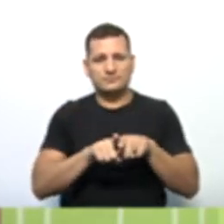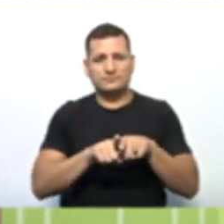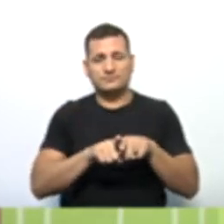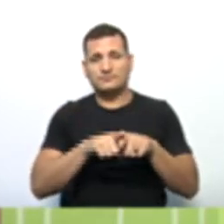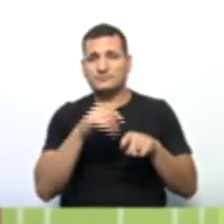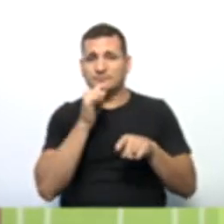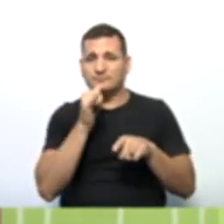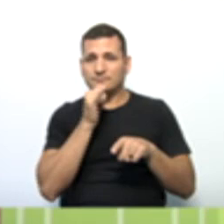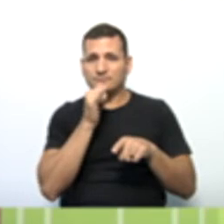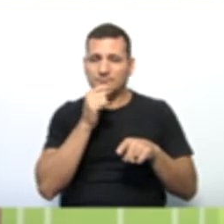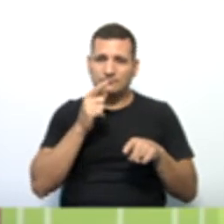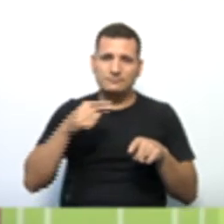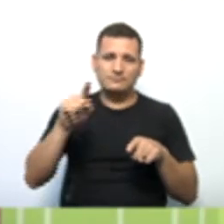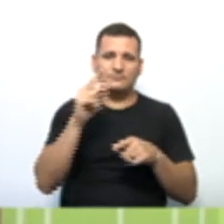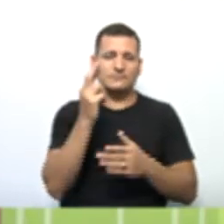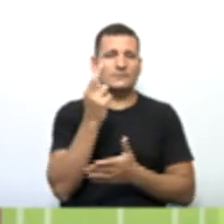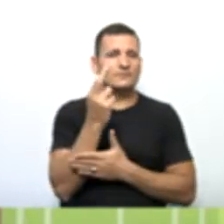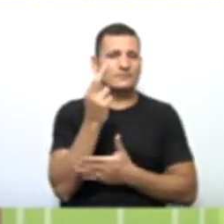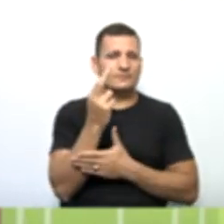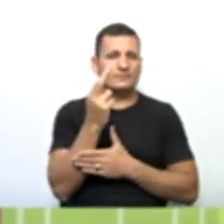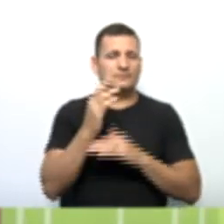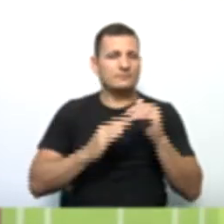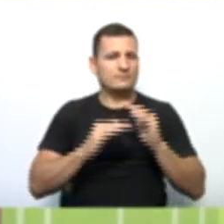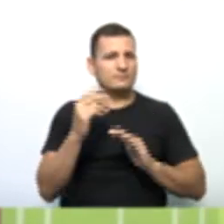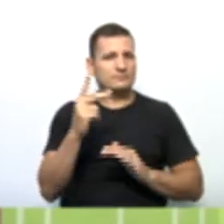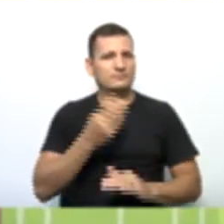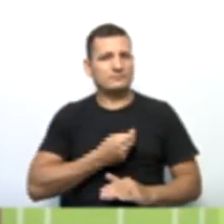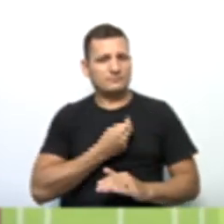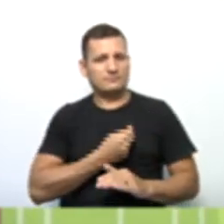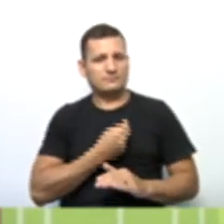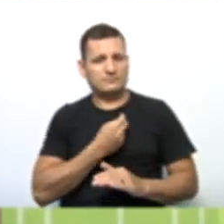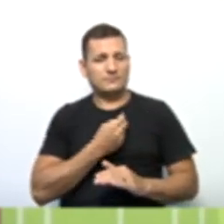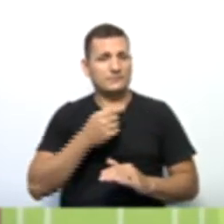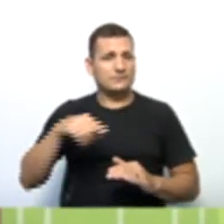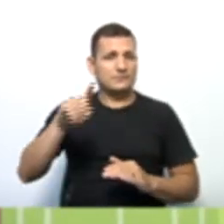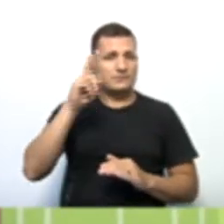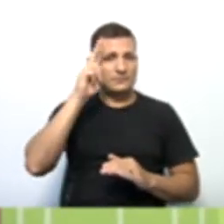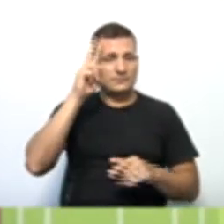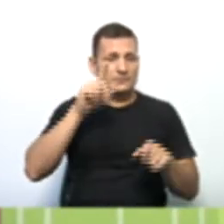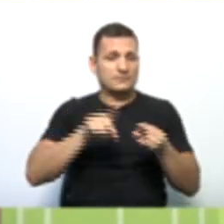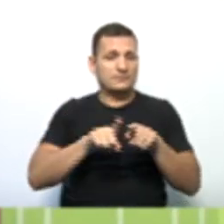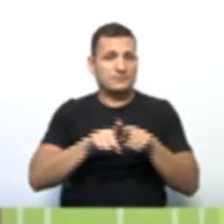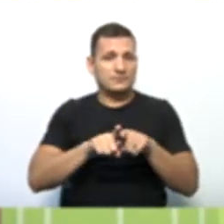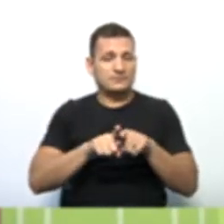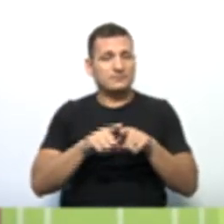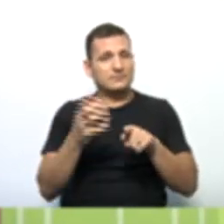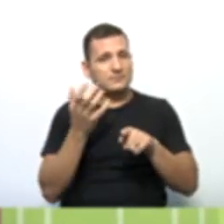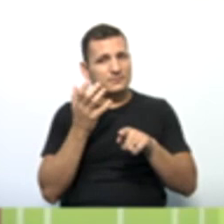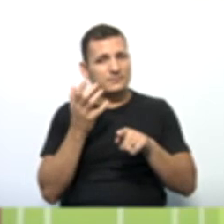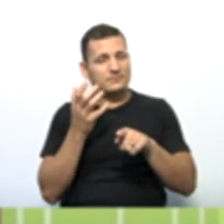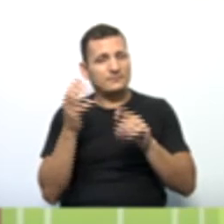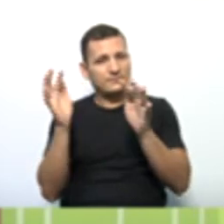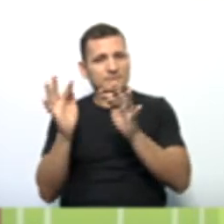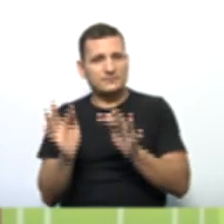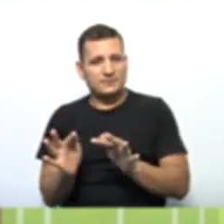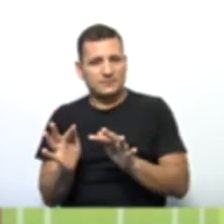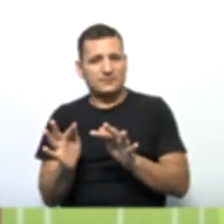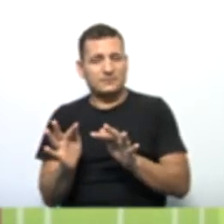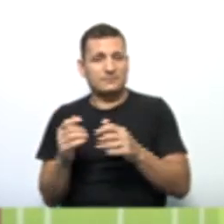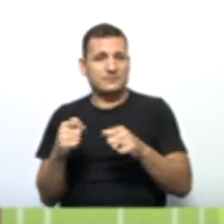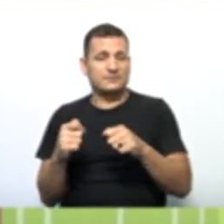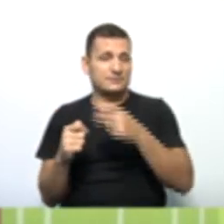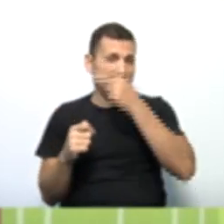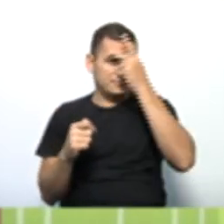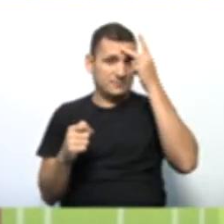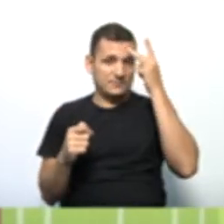tomar decisões na vida profissional de vocês, vocês vão lembrar também que vocês estão buscando felicidade e que precisam ser pessoas